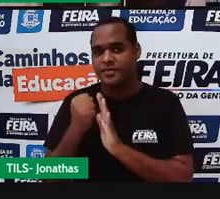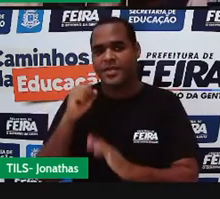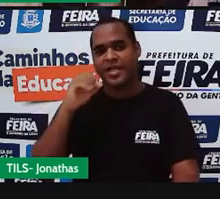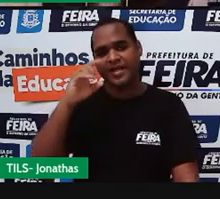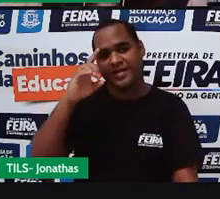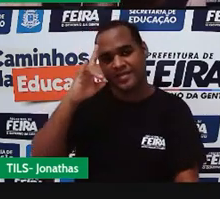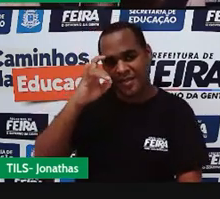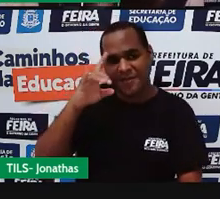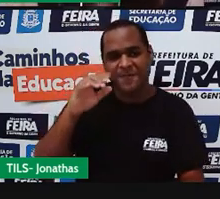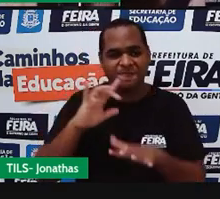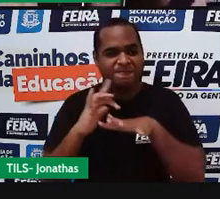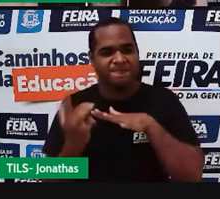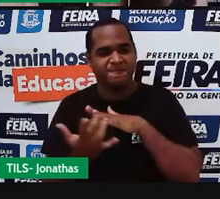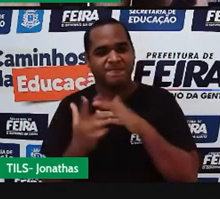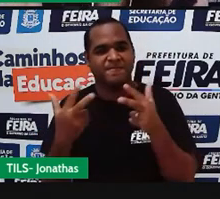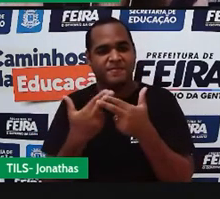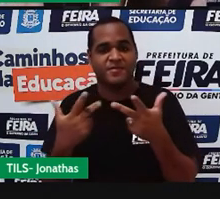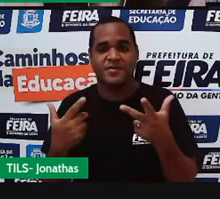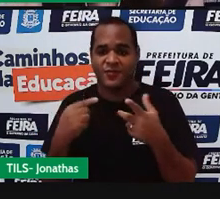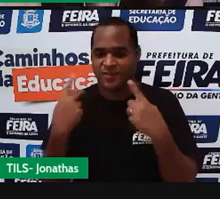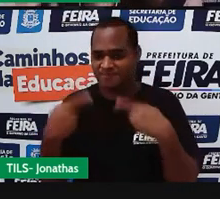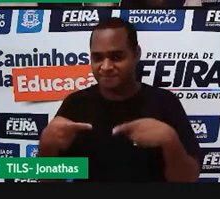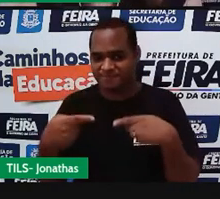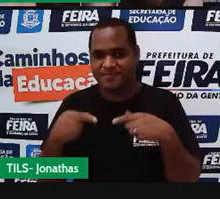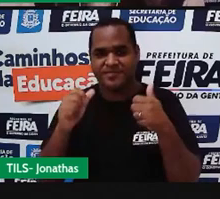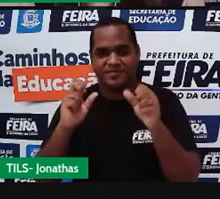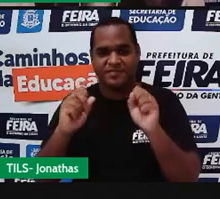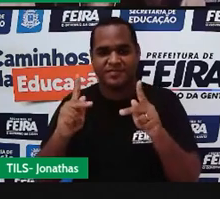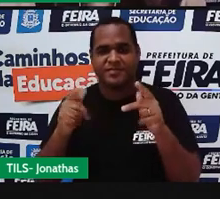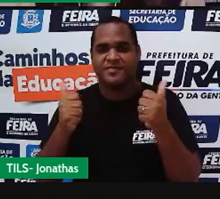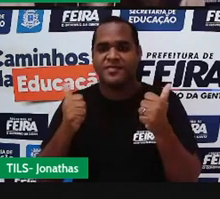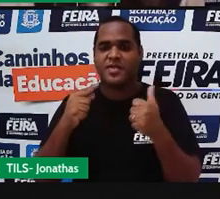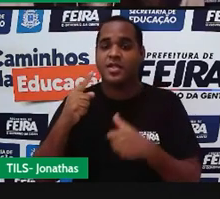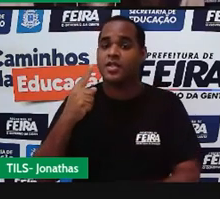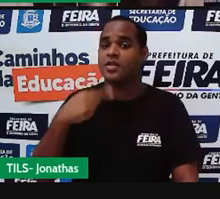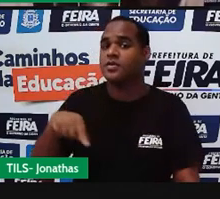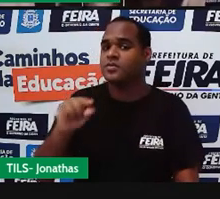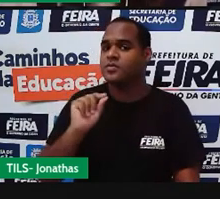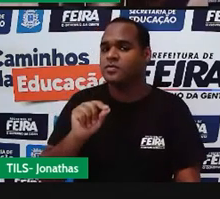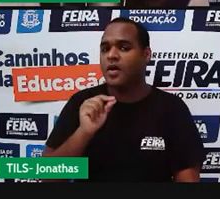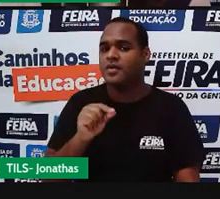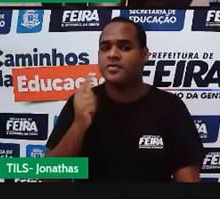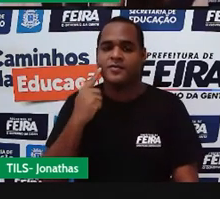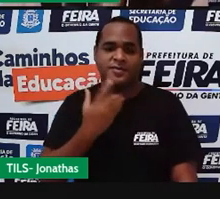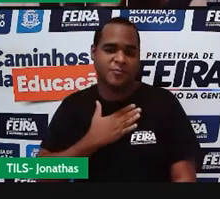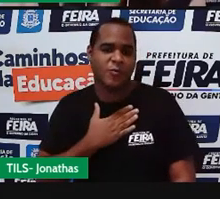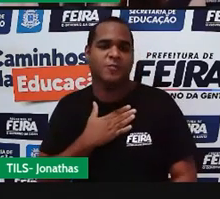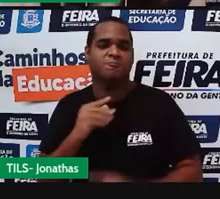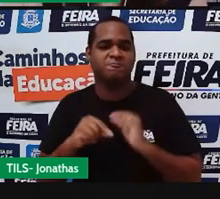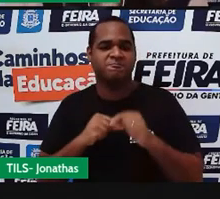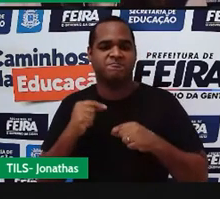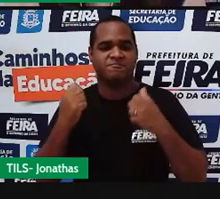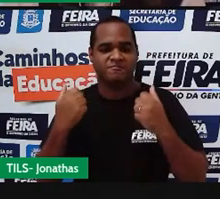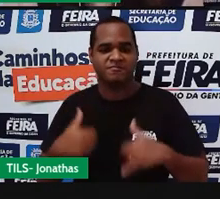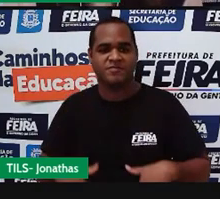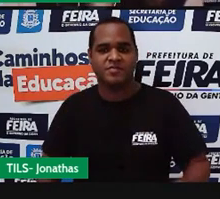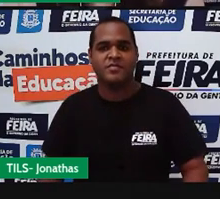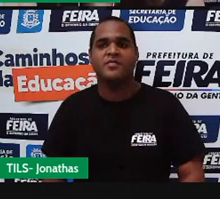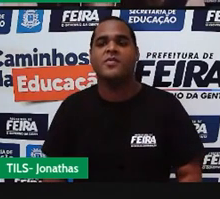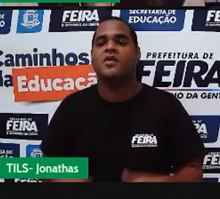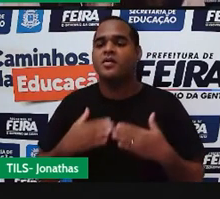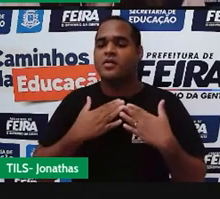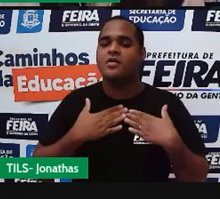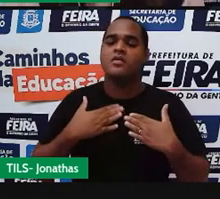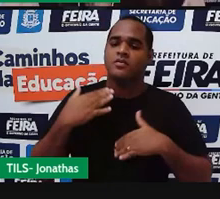redes sociais que eu quero ver tá desafio já tá lançado aí então Pessoal espero que vocês tenham gostado da aula de hoje tenham